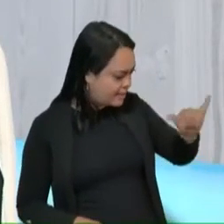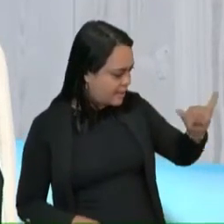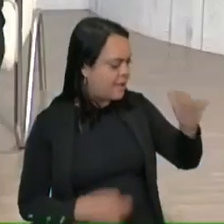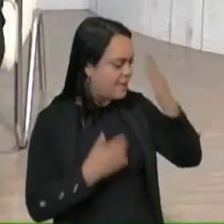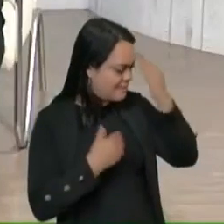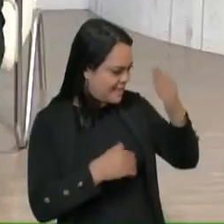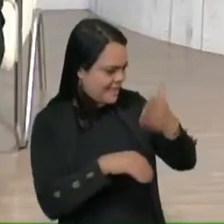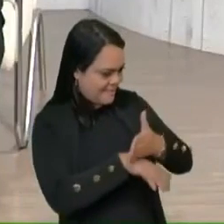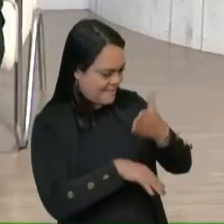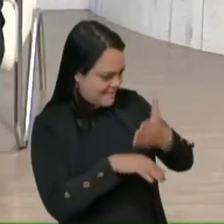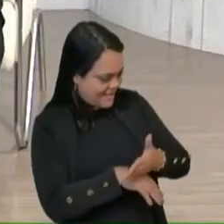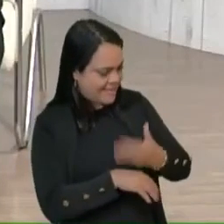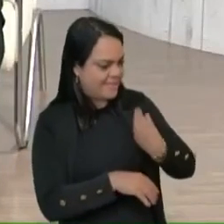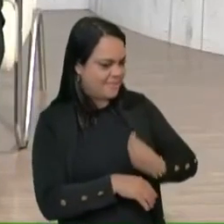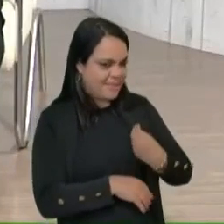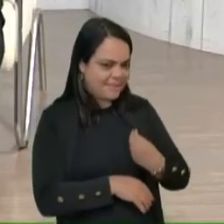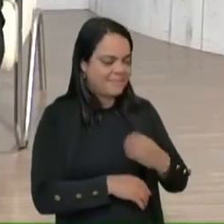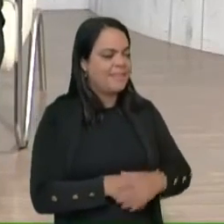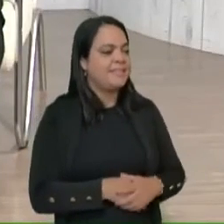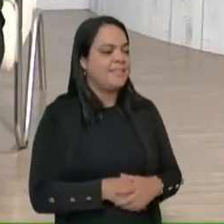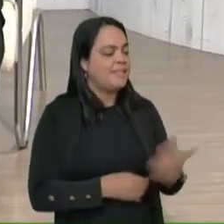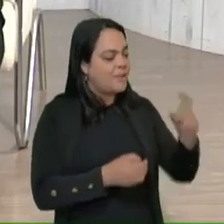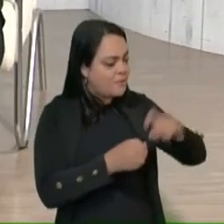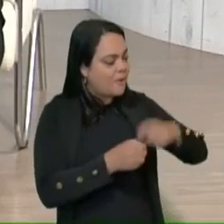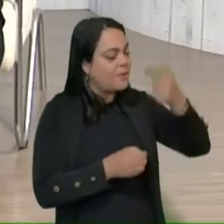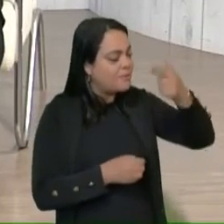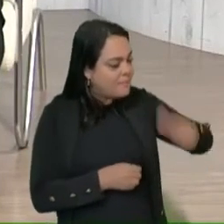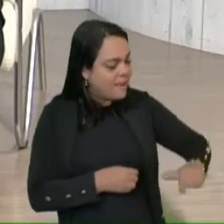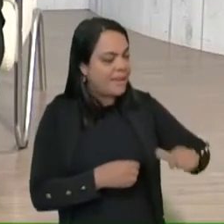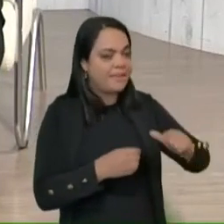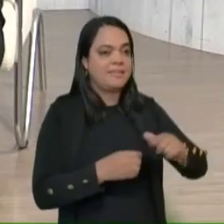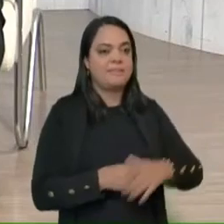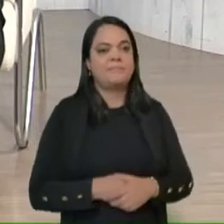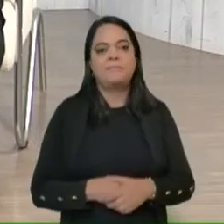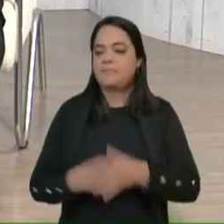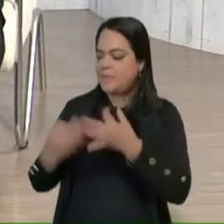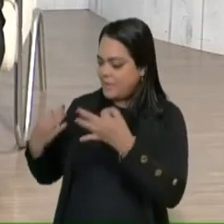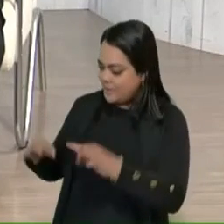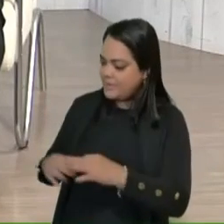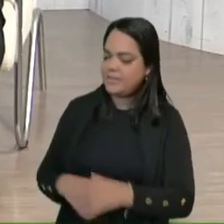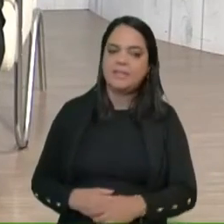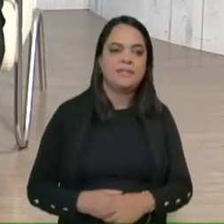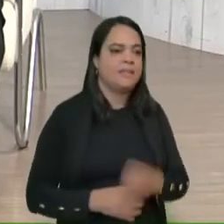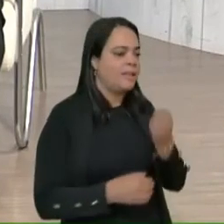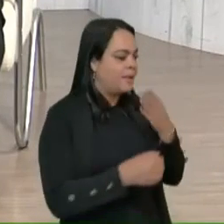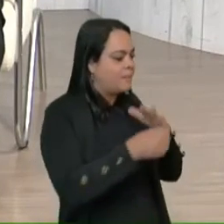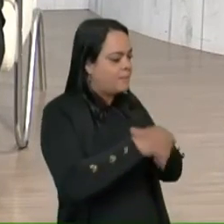pelaação e pela presença aqui Padre volte mais vezes ao informativo com certeza uma boa noite boa noite